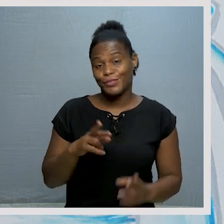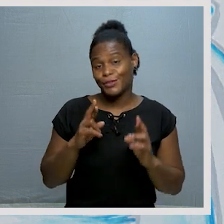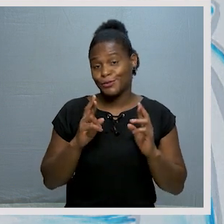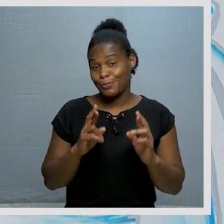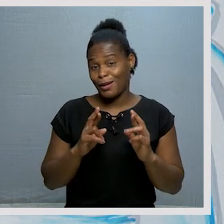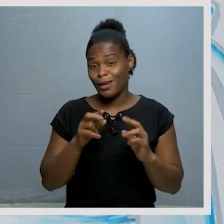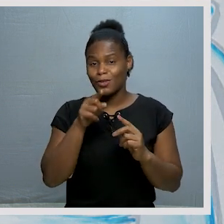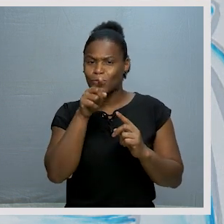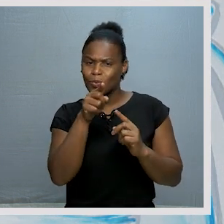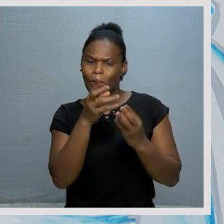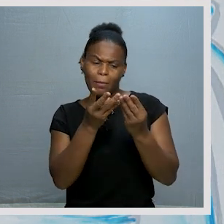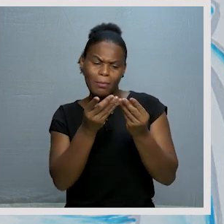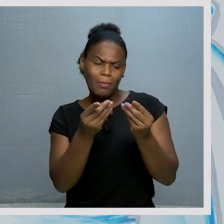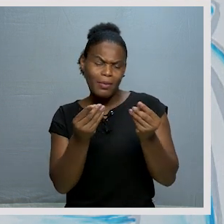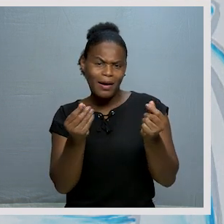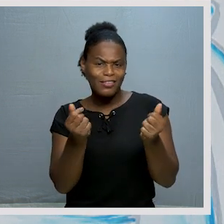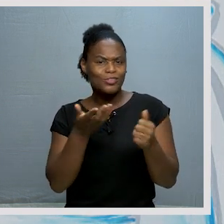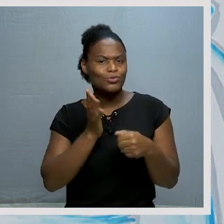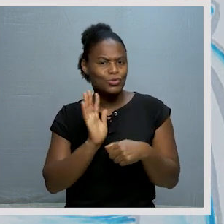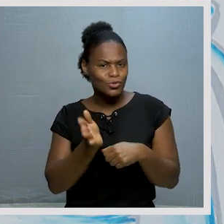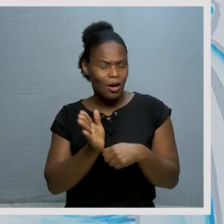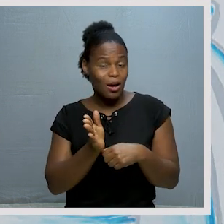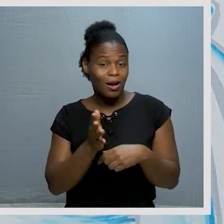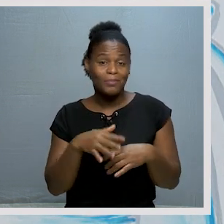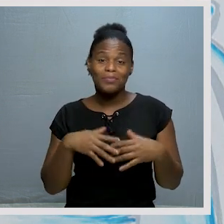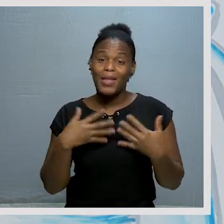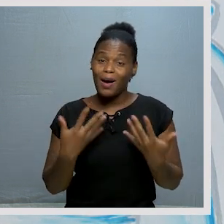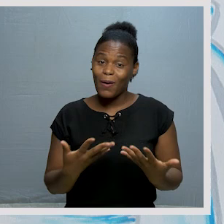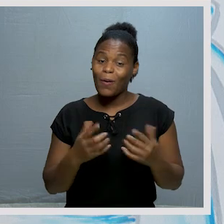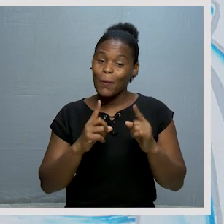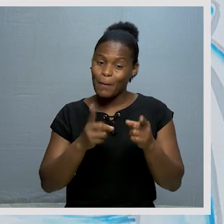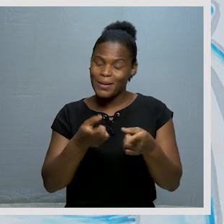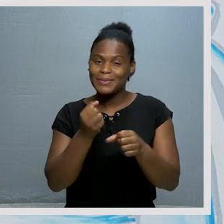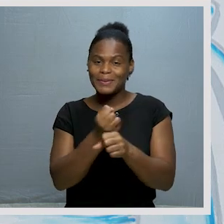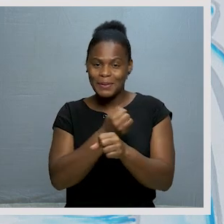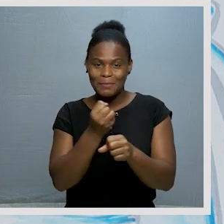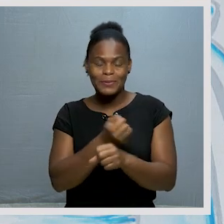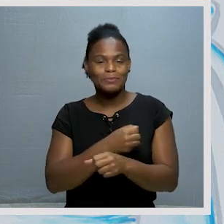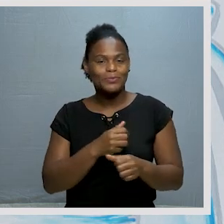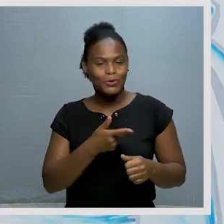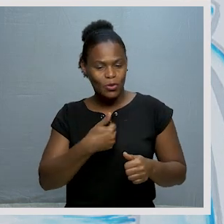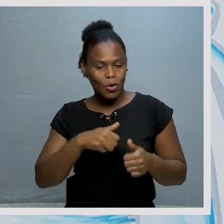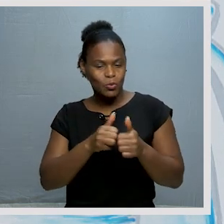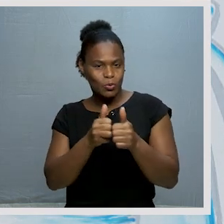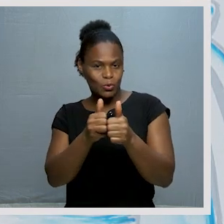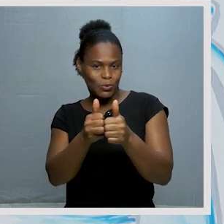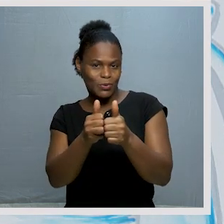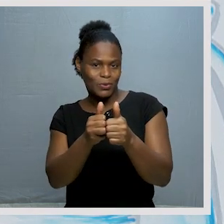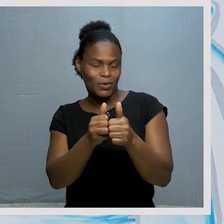Espero que já tenham os materiais. Agora sim, mão às obras. Juntos vamos